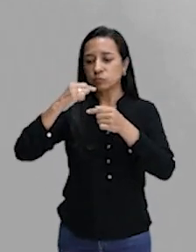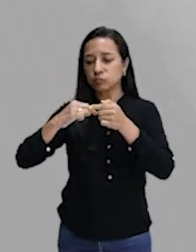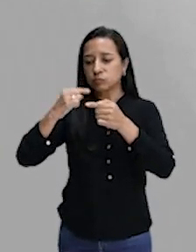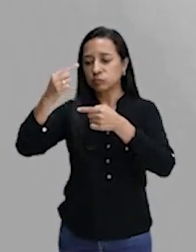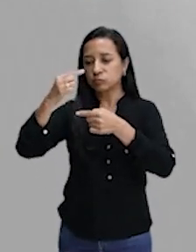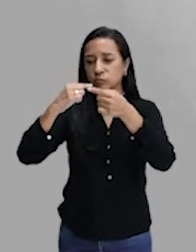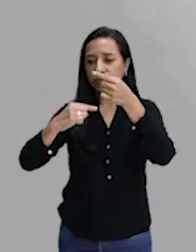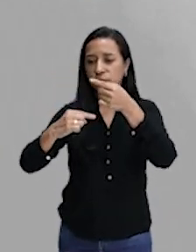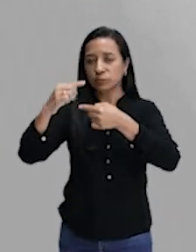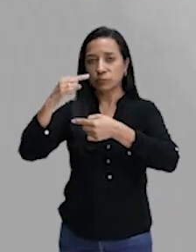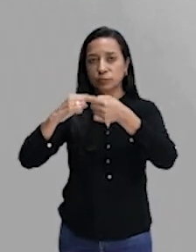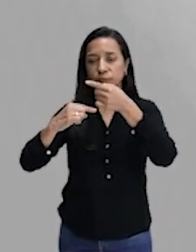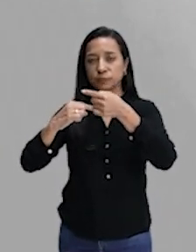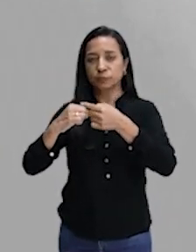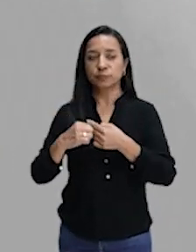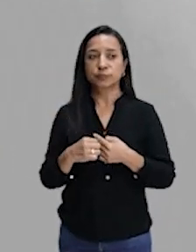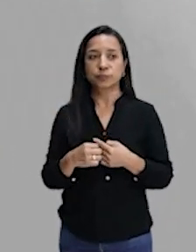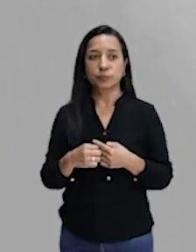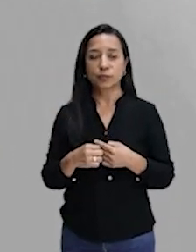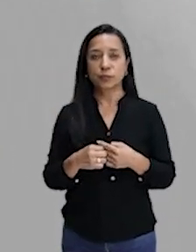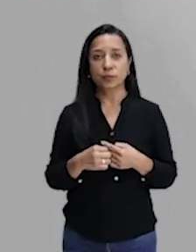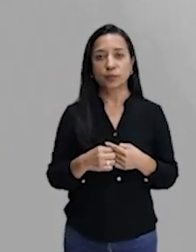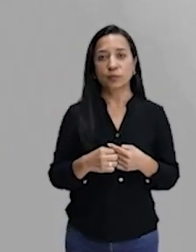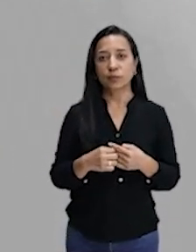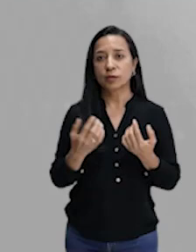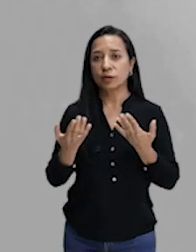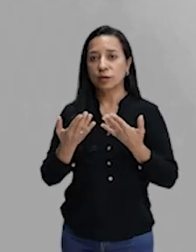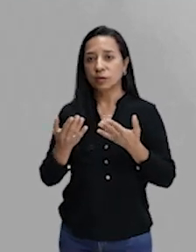vou fazer a continha na forma tradicional 8